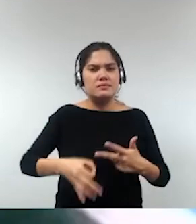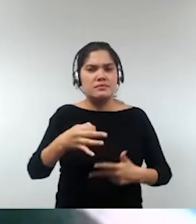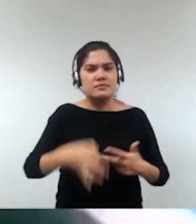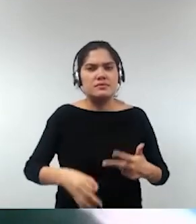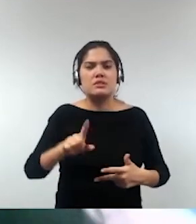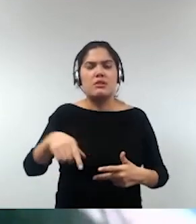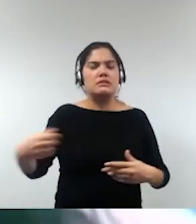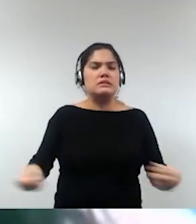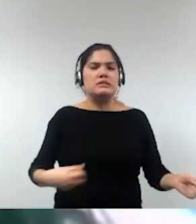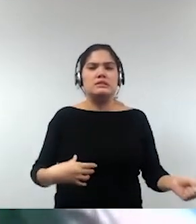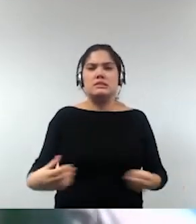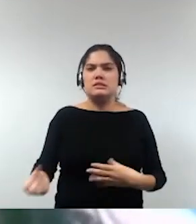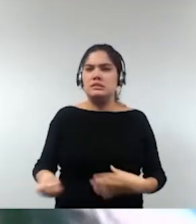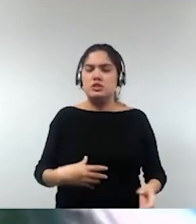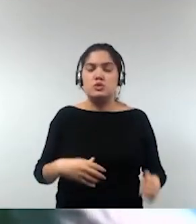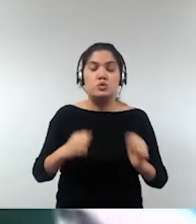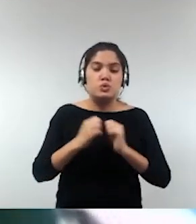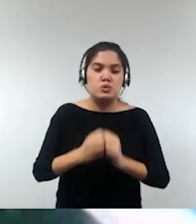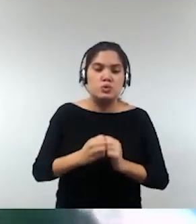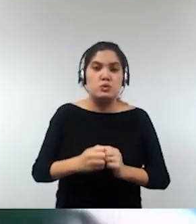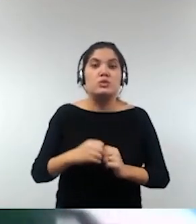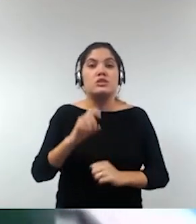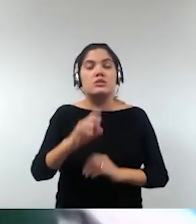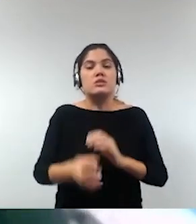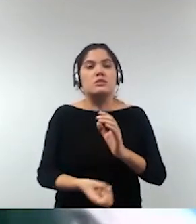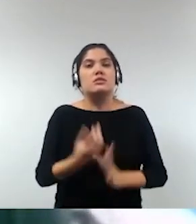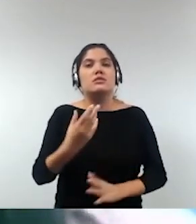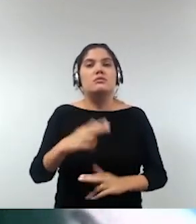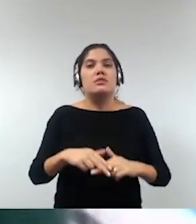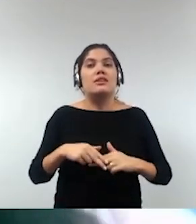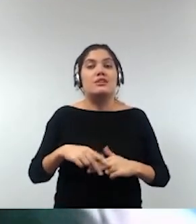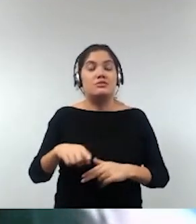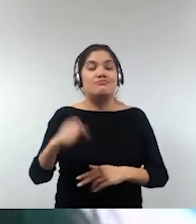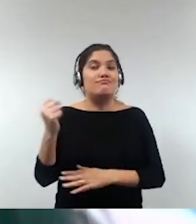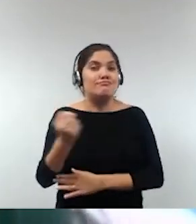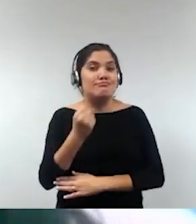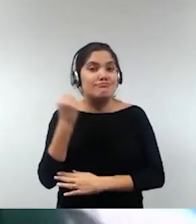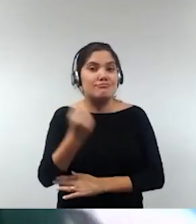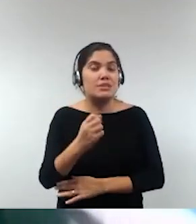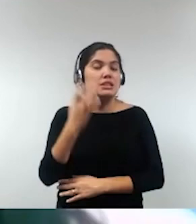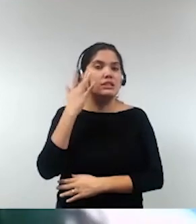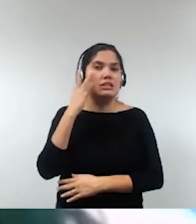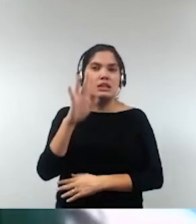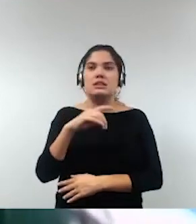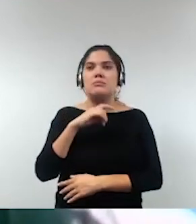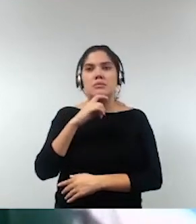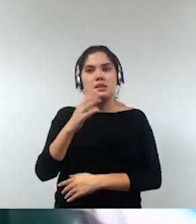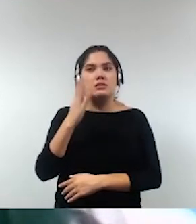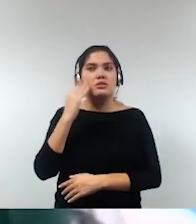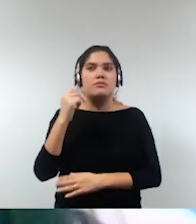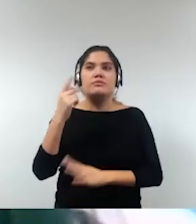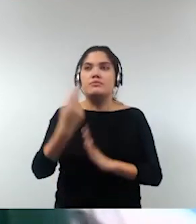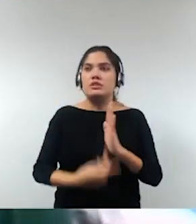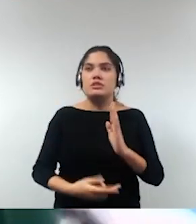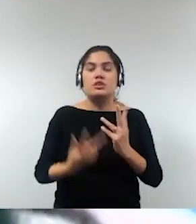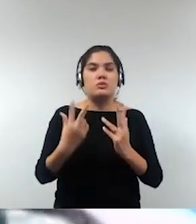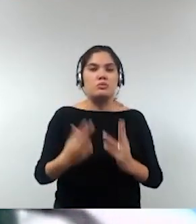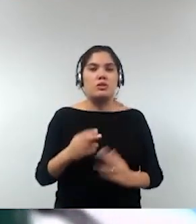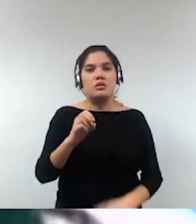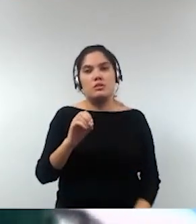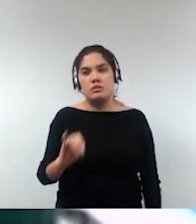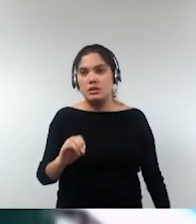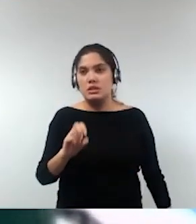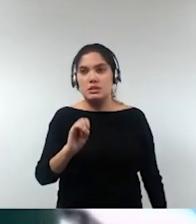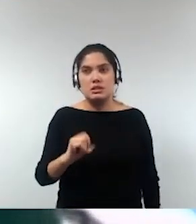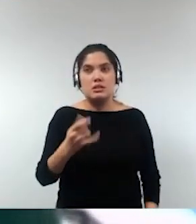muita inovação junta. E só surgiu por conta de uma crise, porque ninguém sabia lidar com o processo do tamanho do processo da Oi. Se não